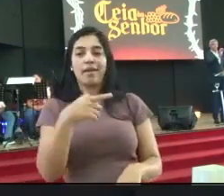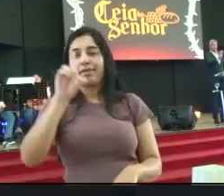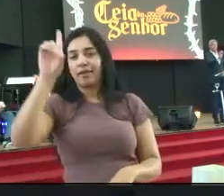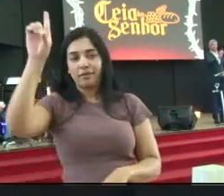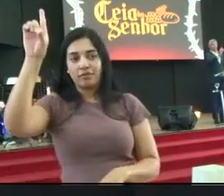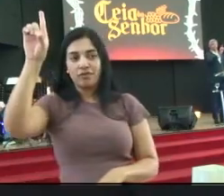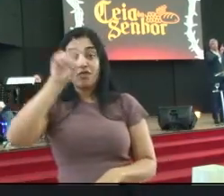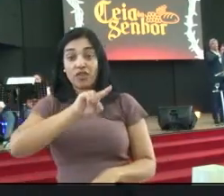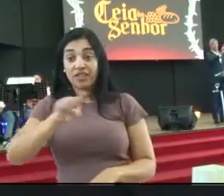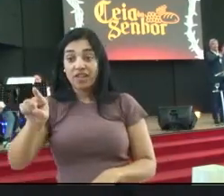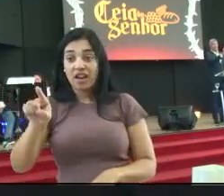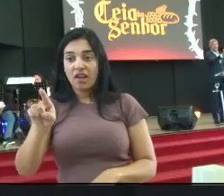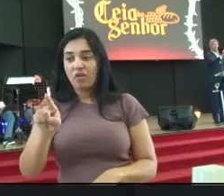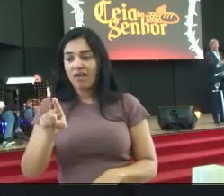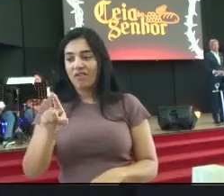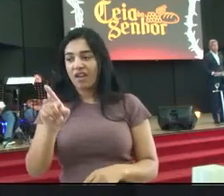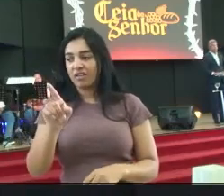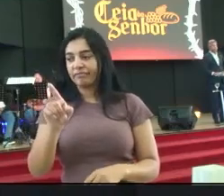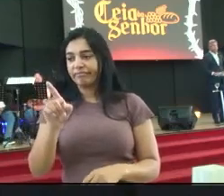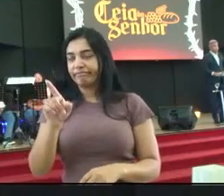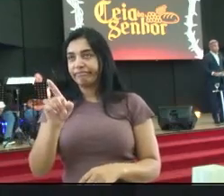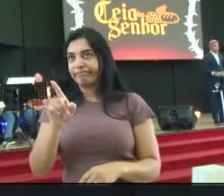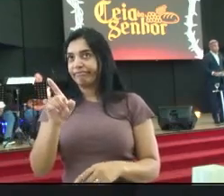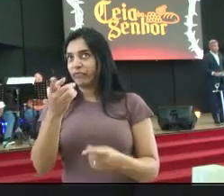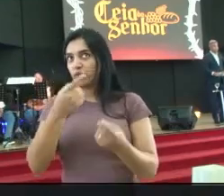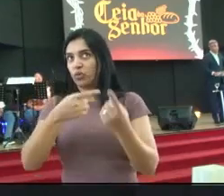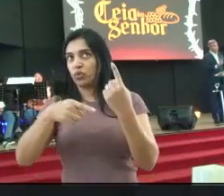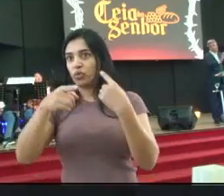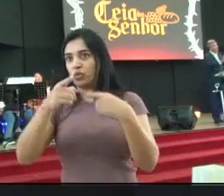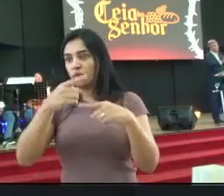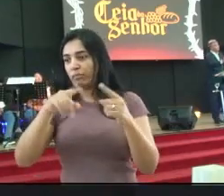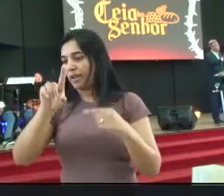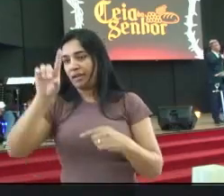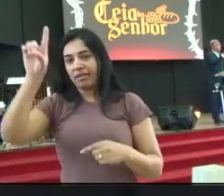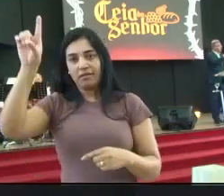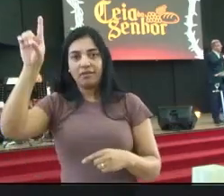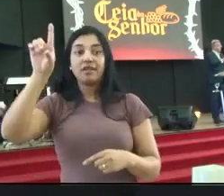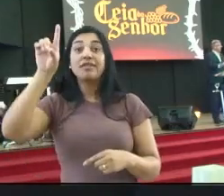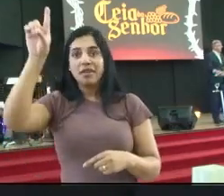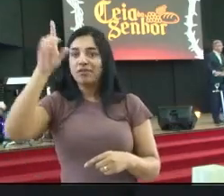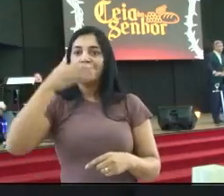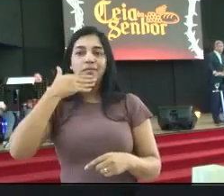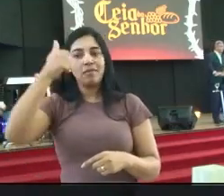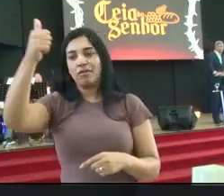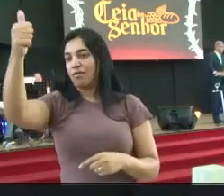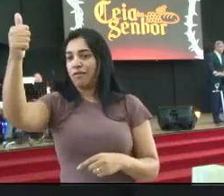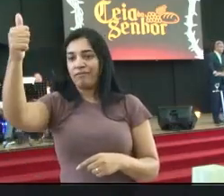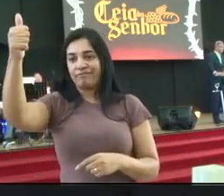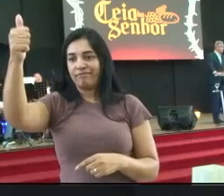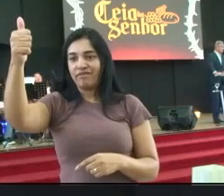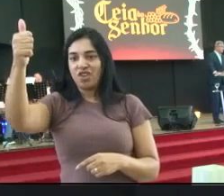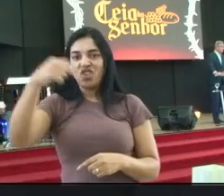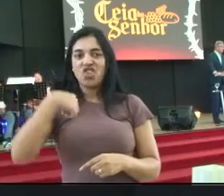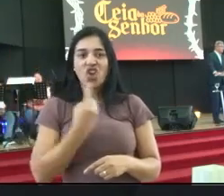Você nunca vai superar Deus na questão de dar.